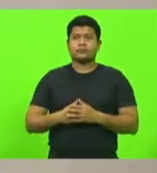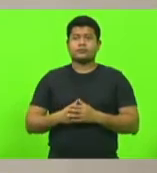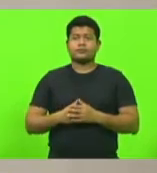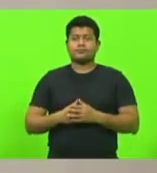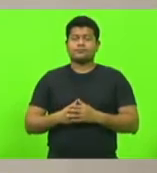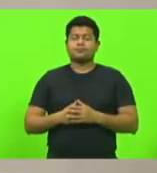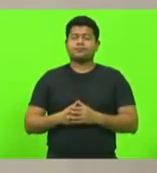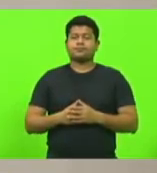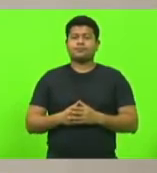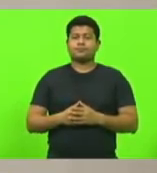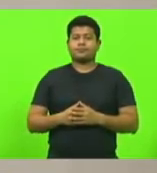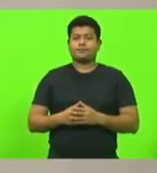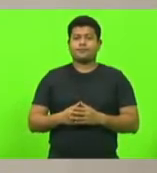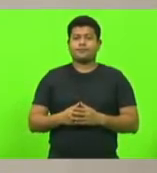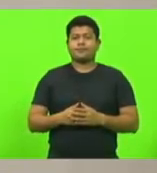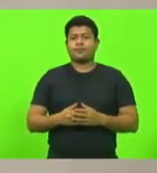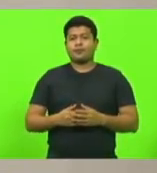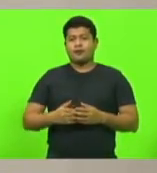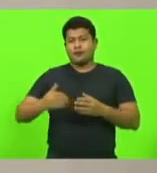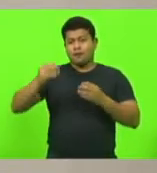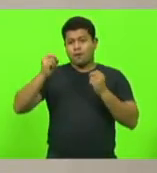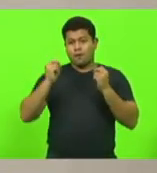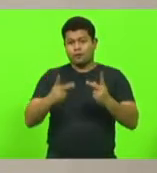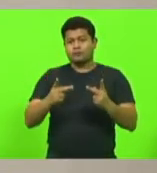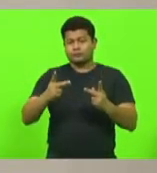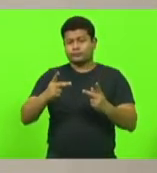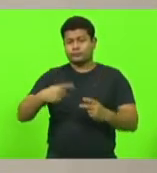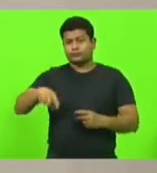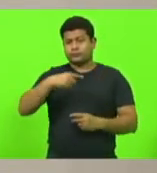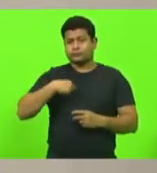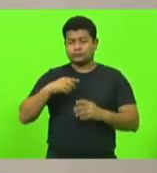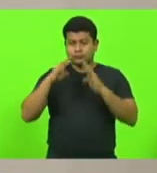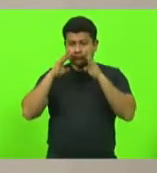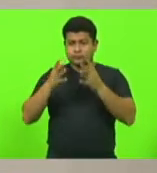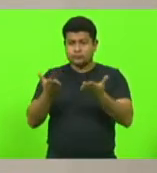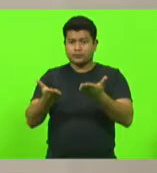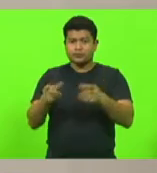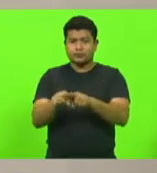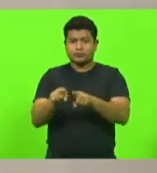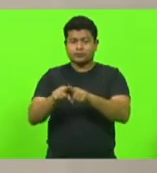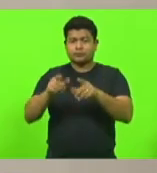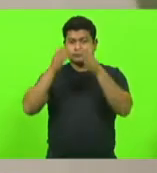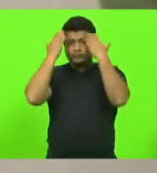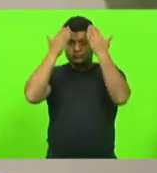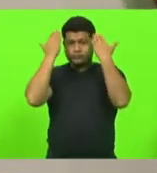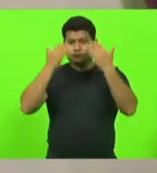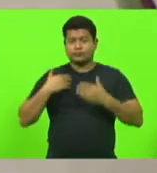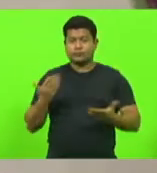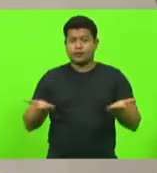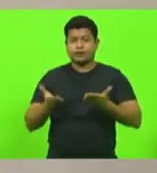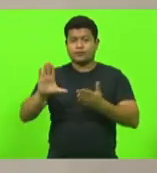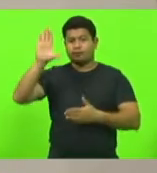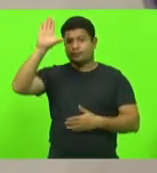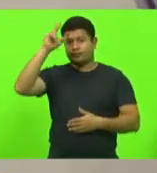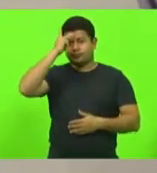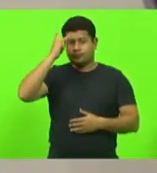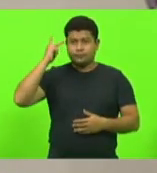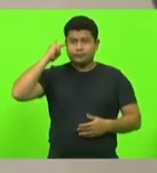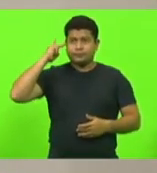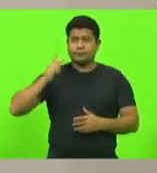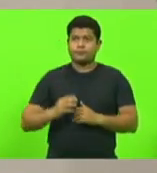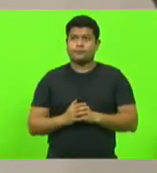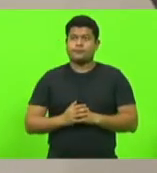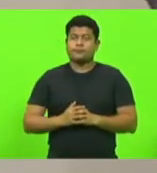Correto, isso mesmo. Obrigada, presidente. Ok. Depois ouvimos também o deputado José Milton Schaefer. Deputada Paulinha, você não está com a palavra.